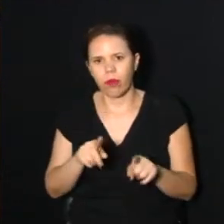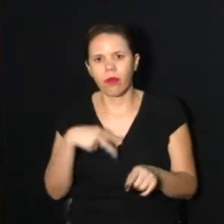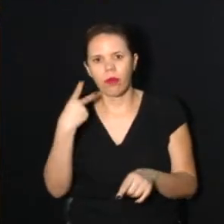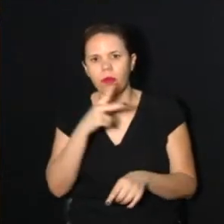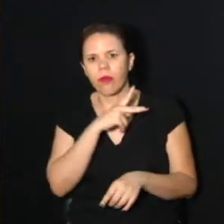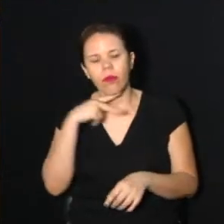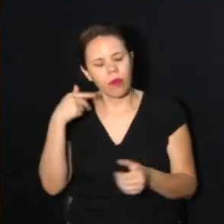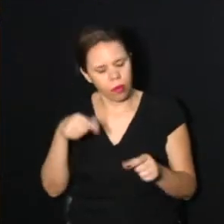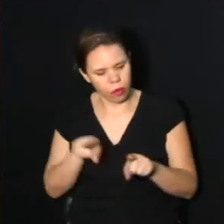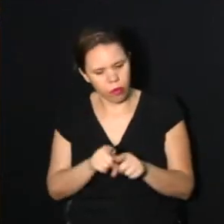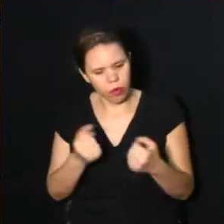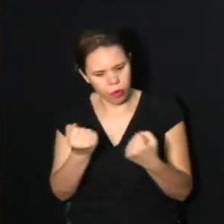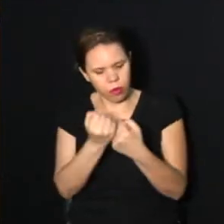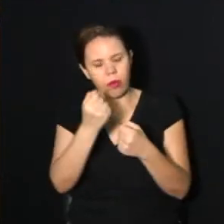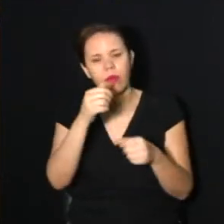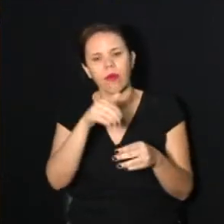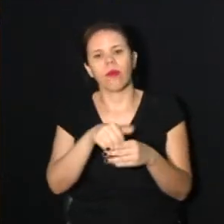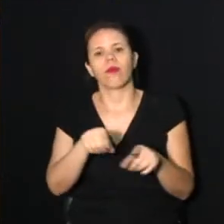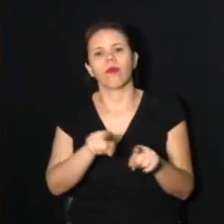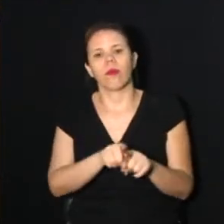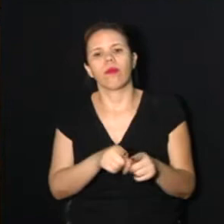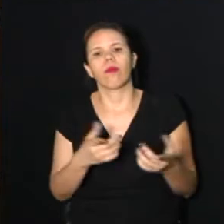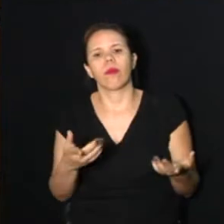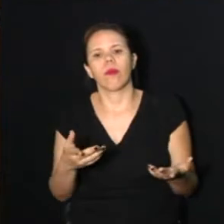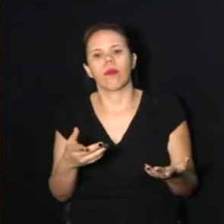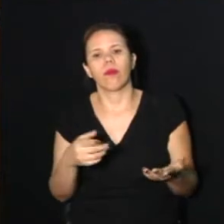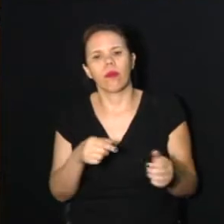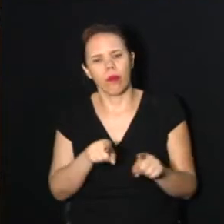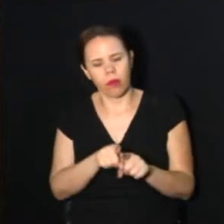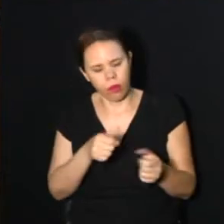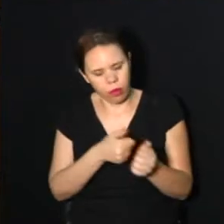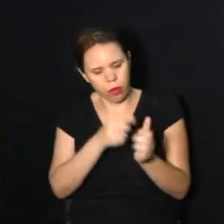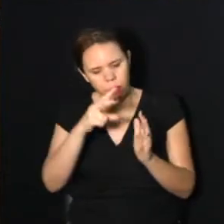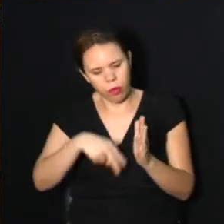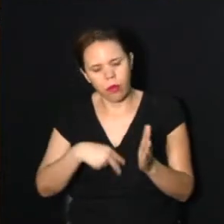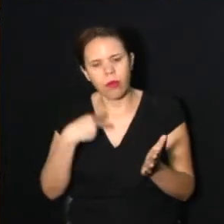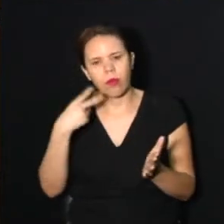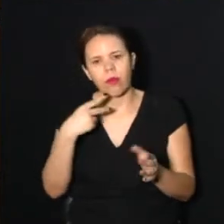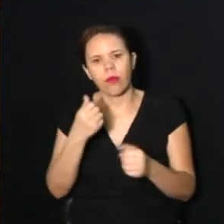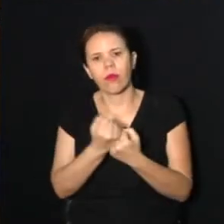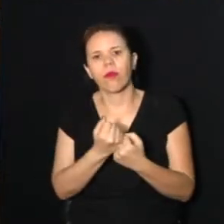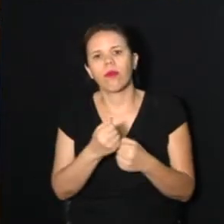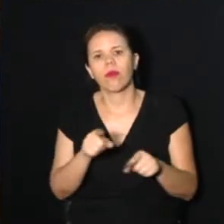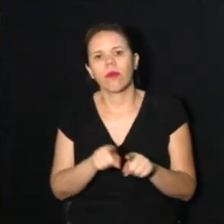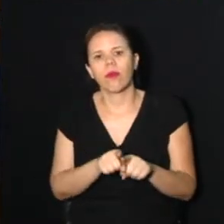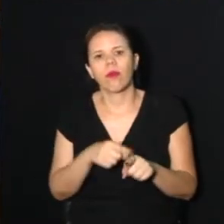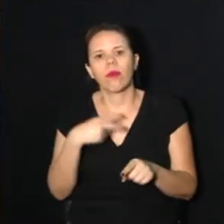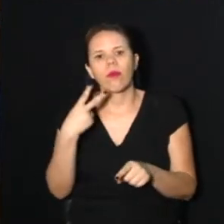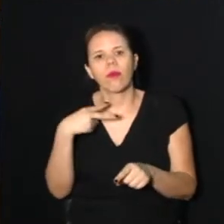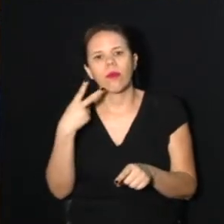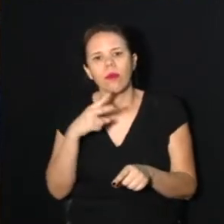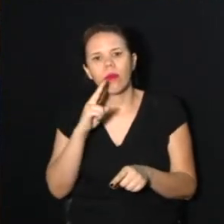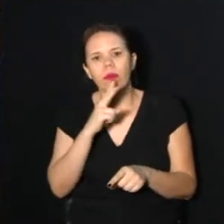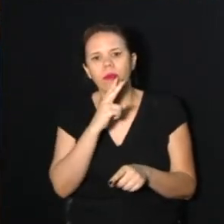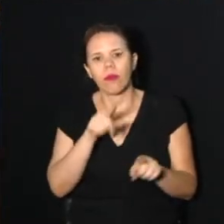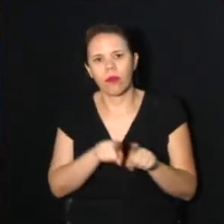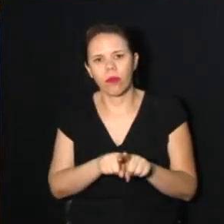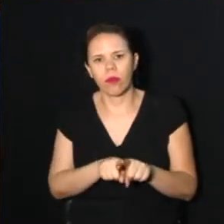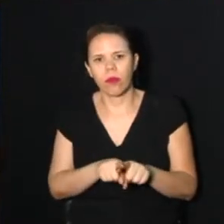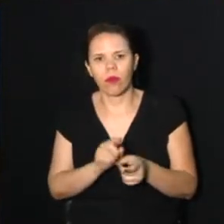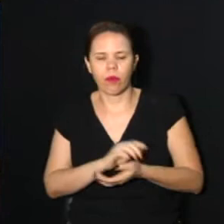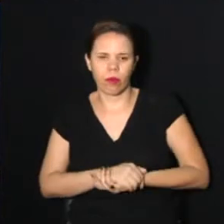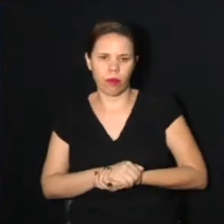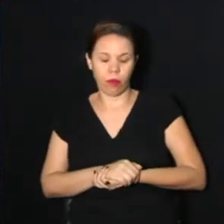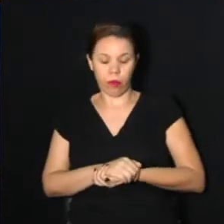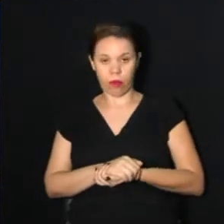Marcelo Silva. Vereador Rubens Gás. Também acompanho, senhor presidente. Vereador Vinícius Grati. Acompanho. Não, espera aí, só